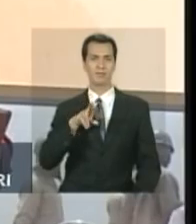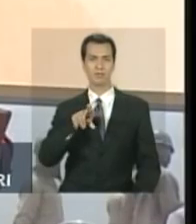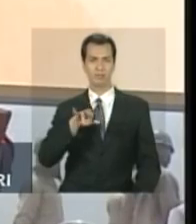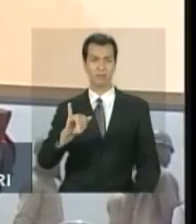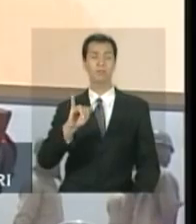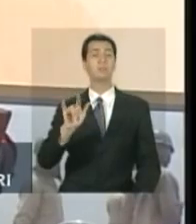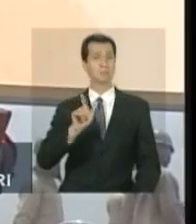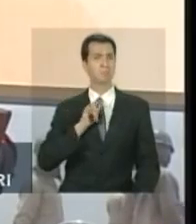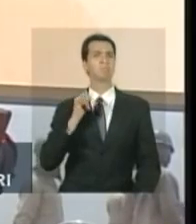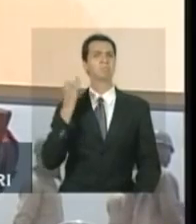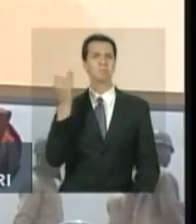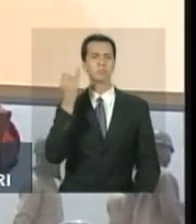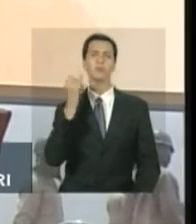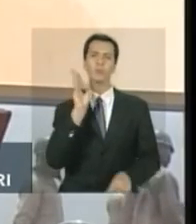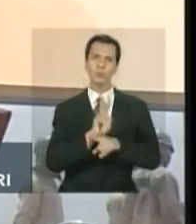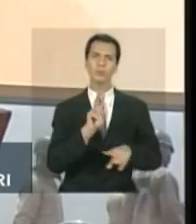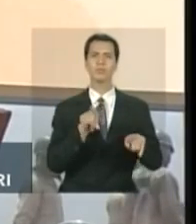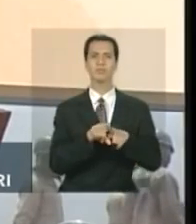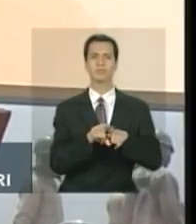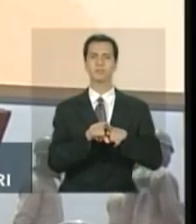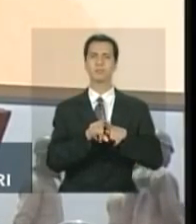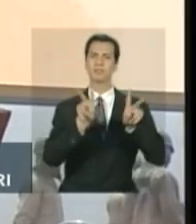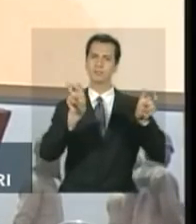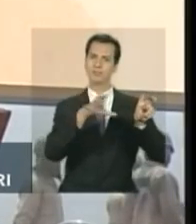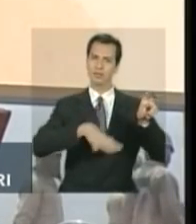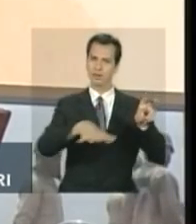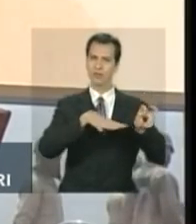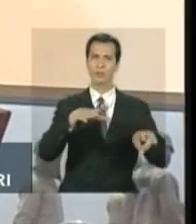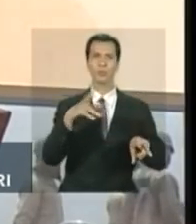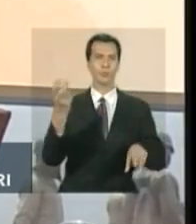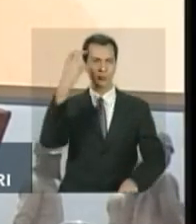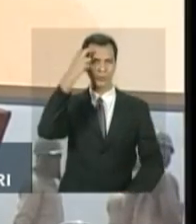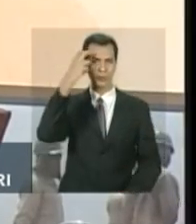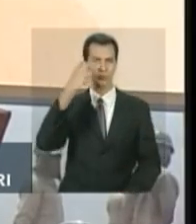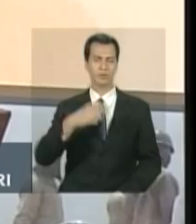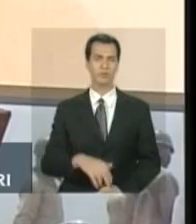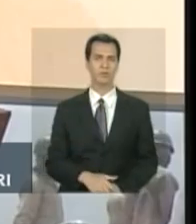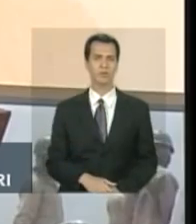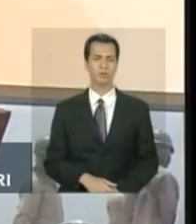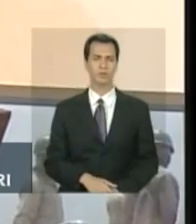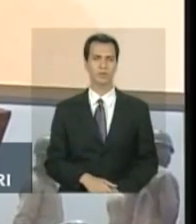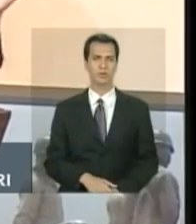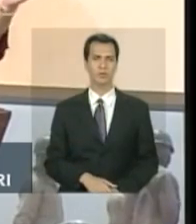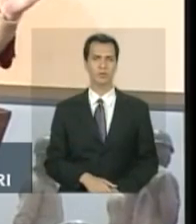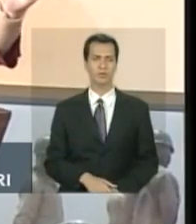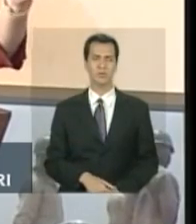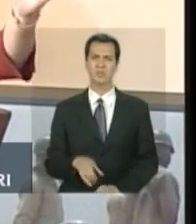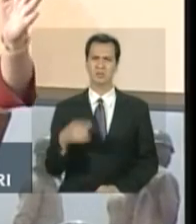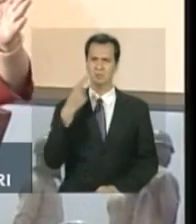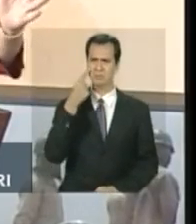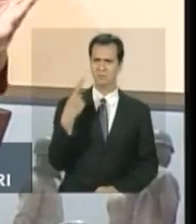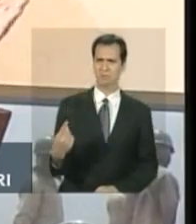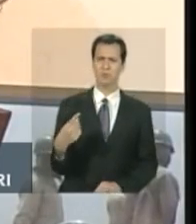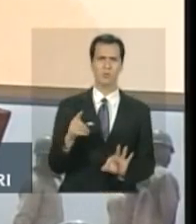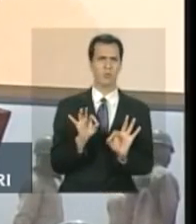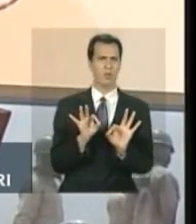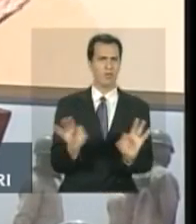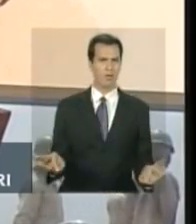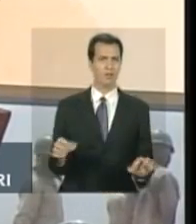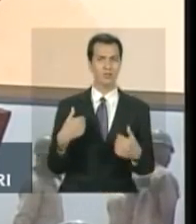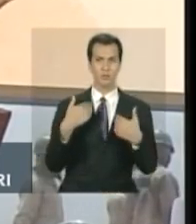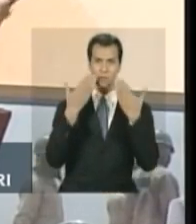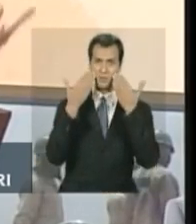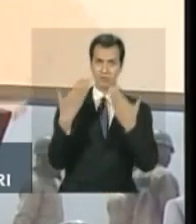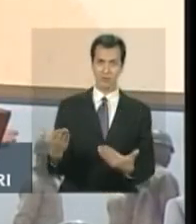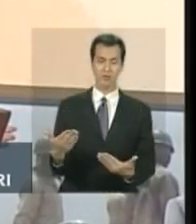também com a cultura. Ao ter aqui essa qualidade, eu vejo, ninguém me falou, mas eu vi,